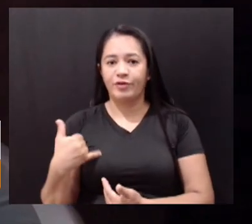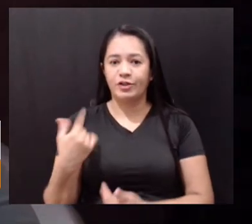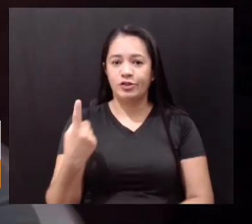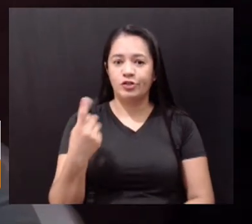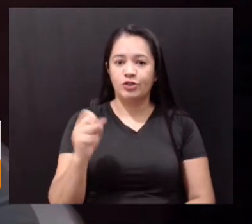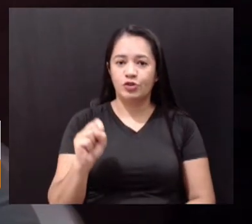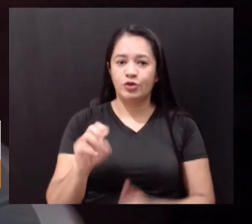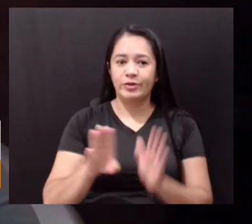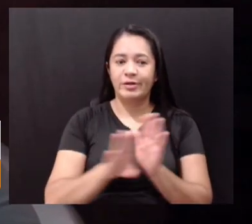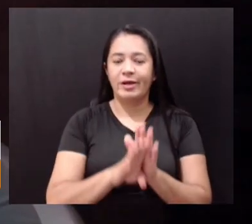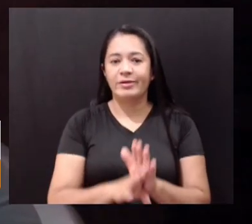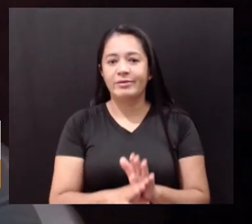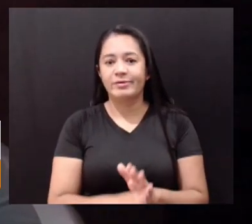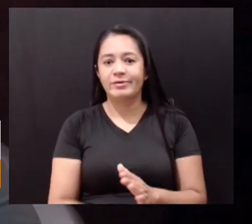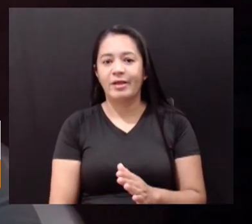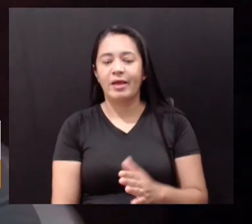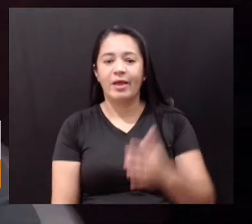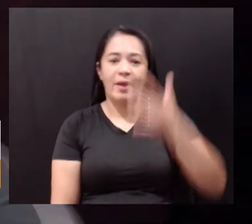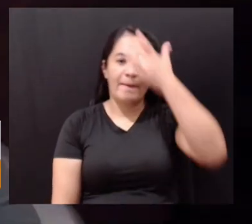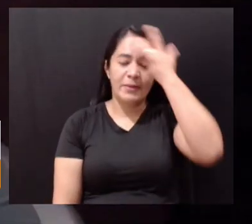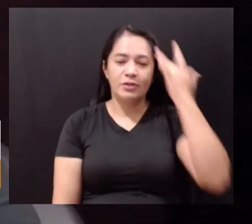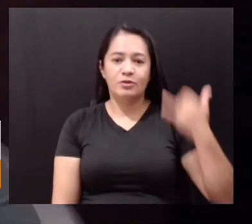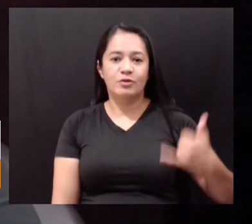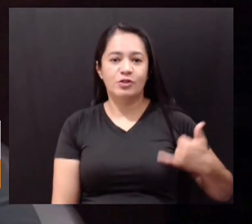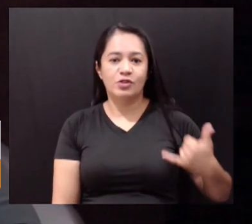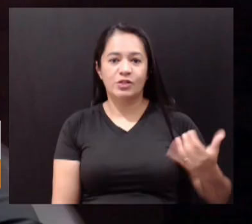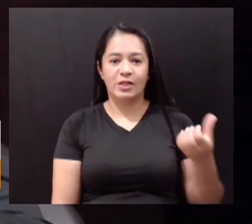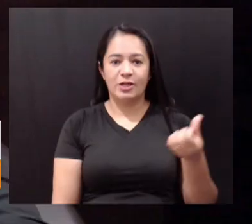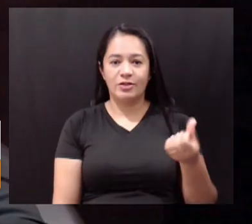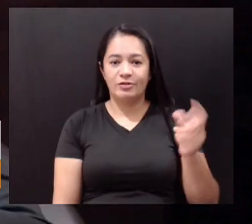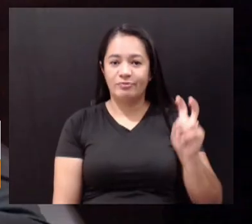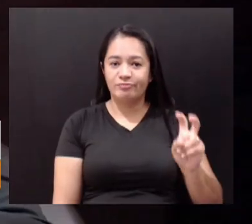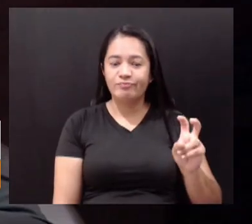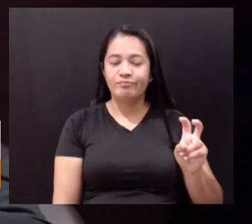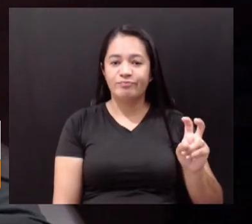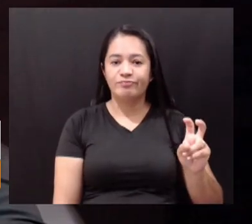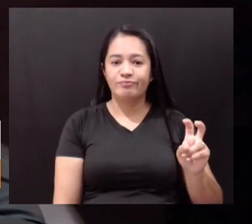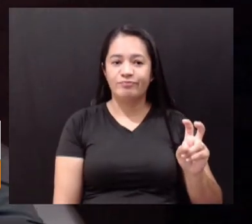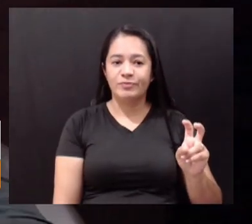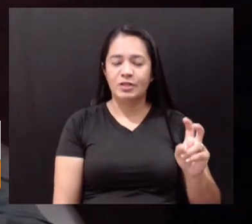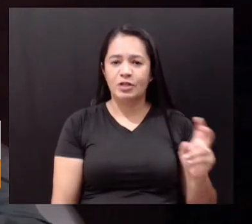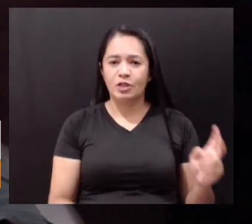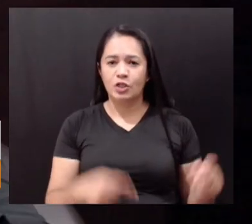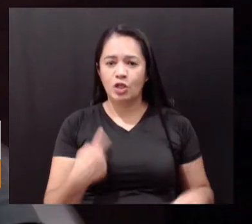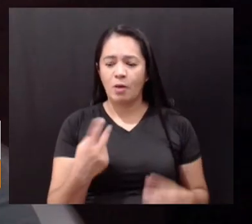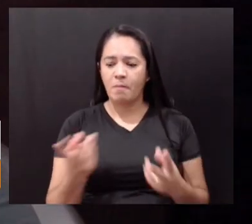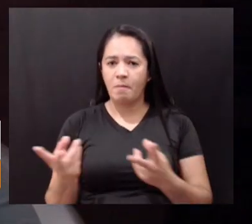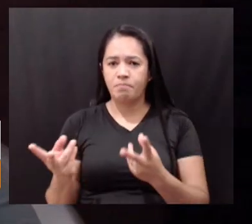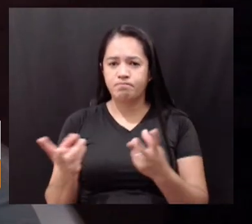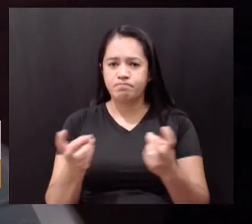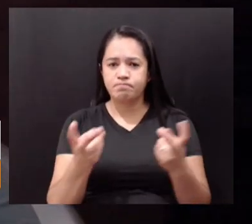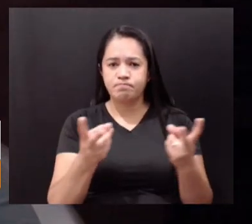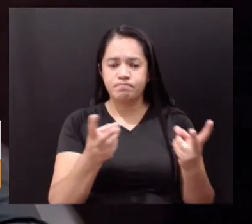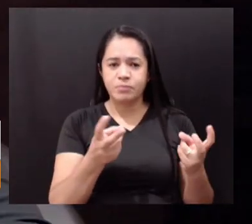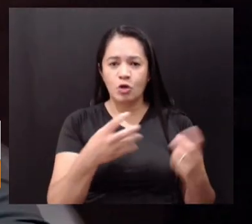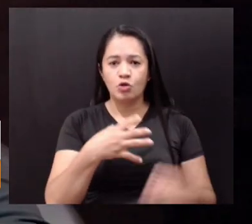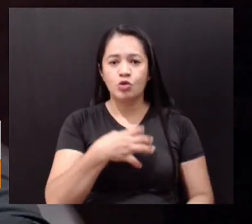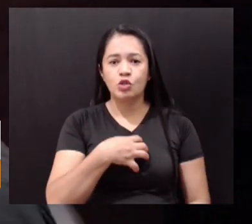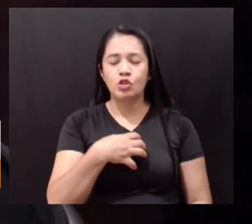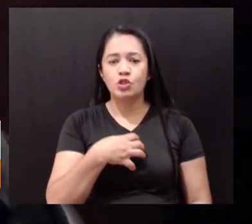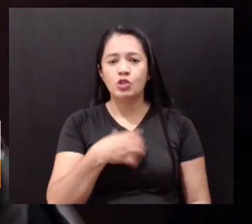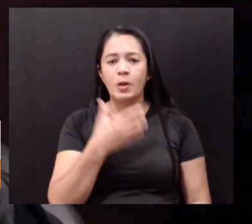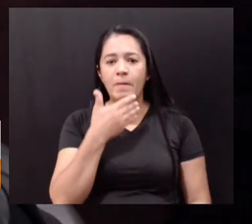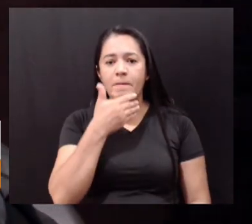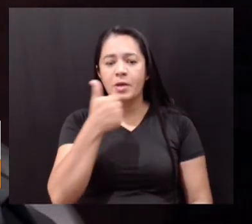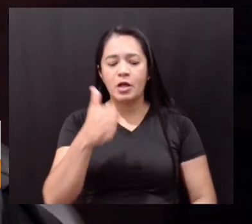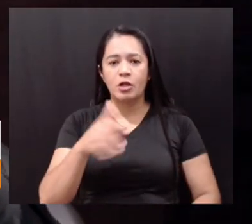senhores de 65 anos. Então, a gente percebeu que o melhor formato de poder trabalhar com esse pessoal, com